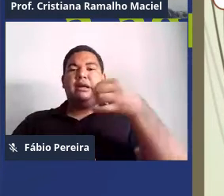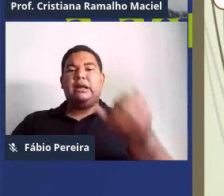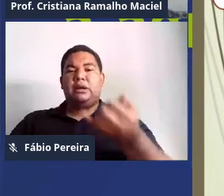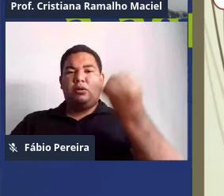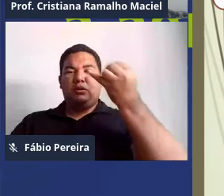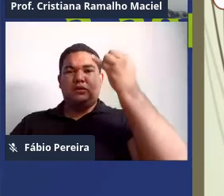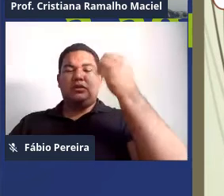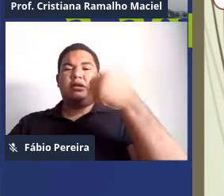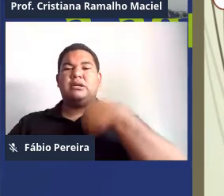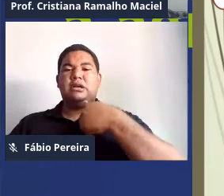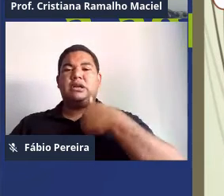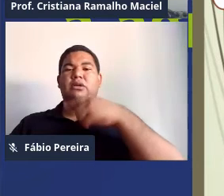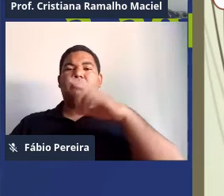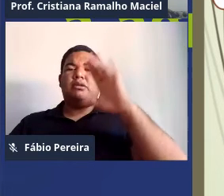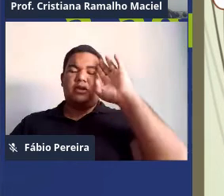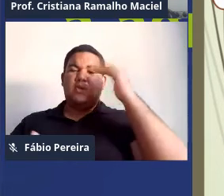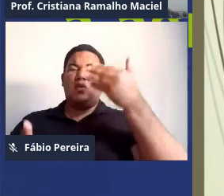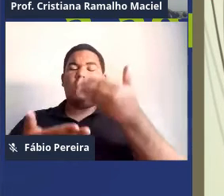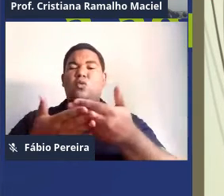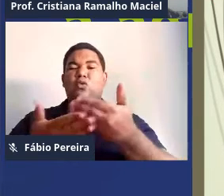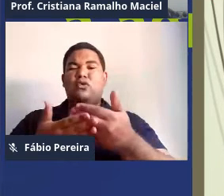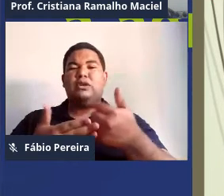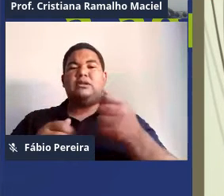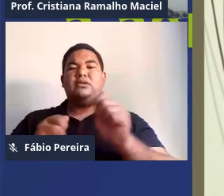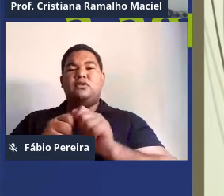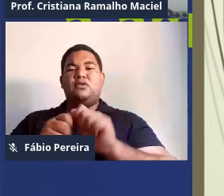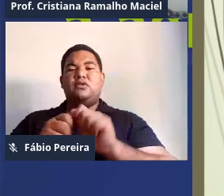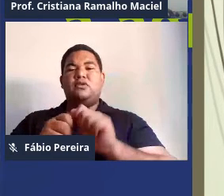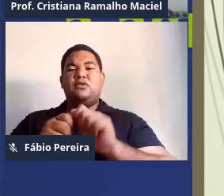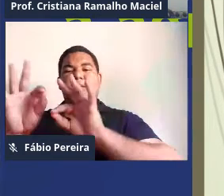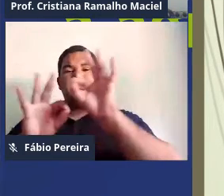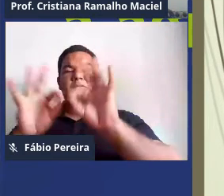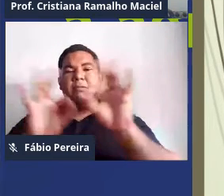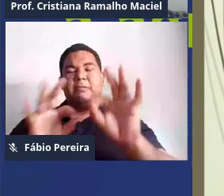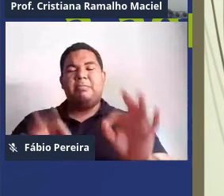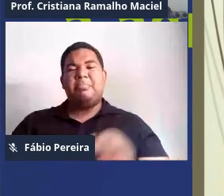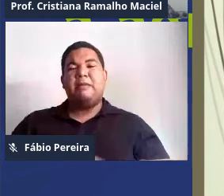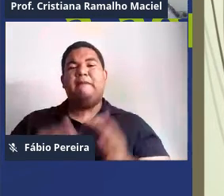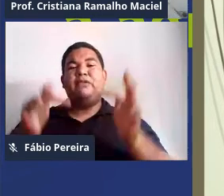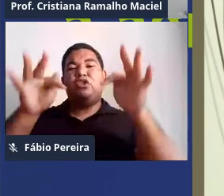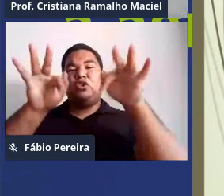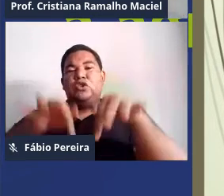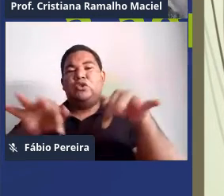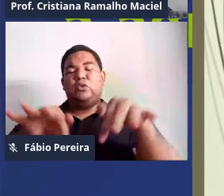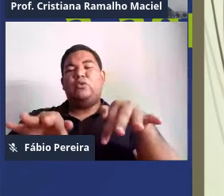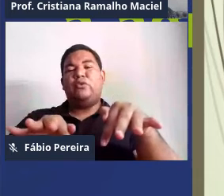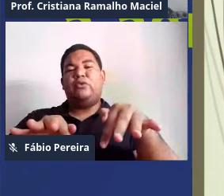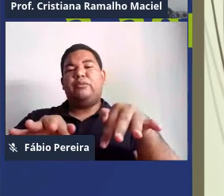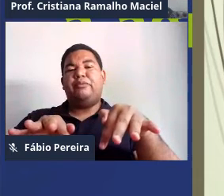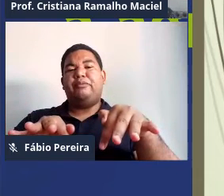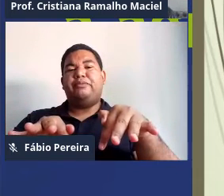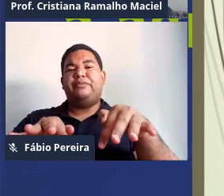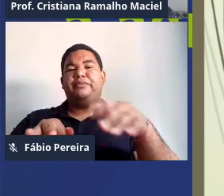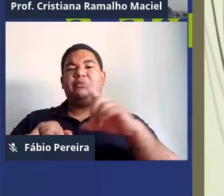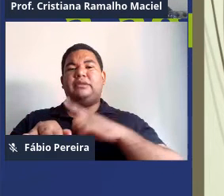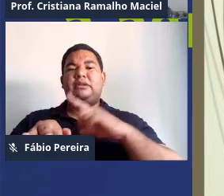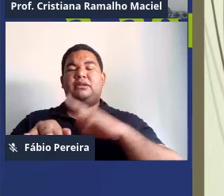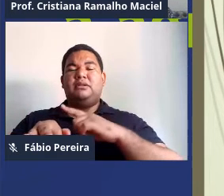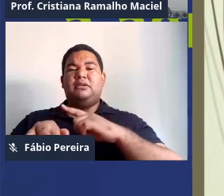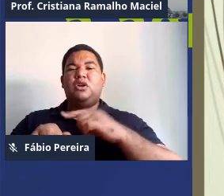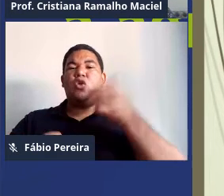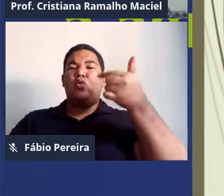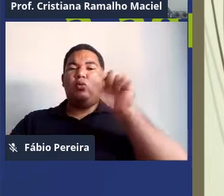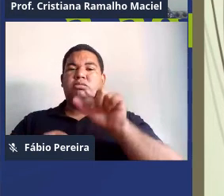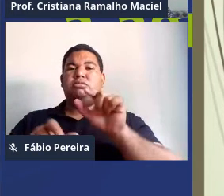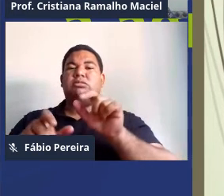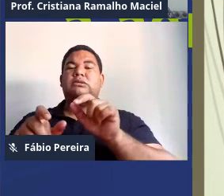dar confiança naquilo que eu estou montando. E, no fim, eu vou montar esses maiores, que é uma